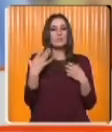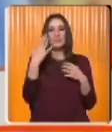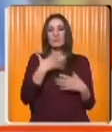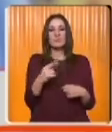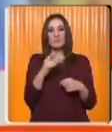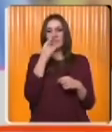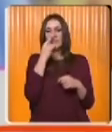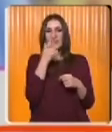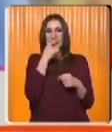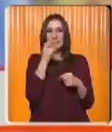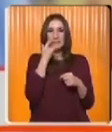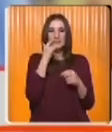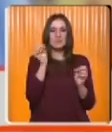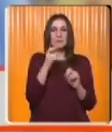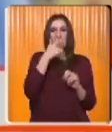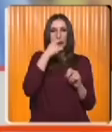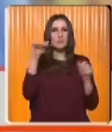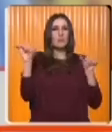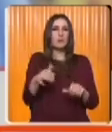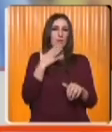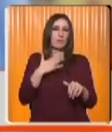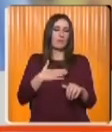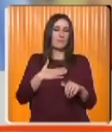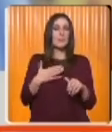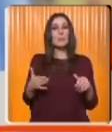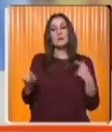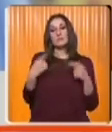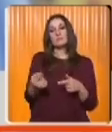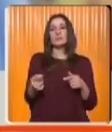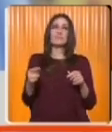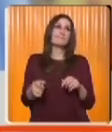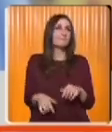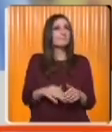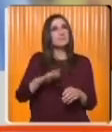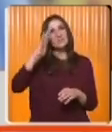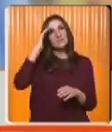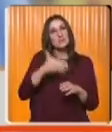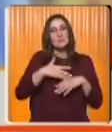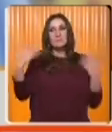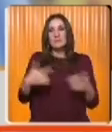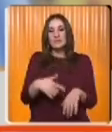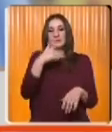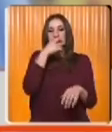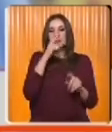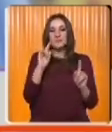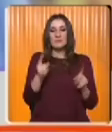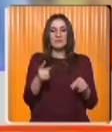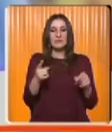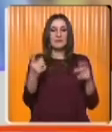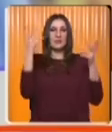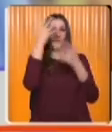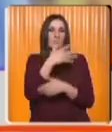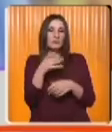de ver. Fui andar sem dentes com a prótese. Por fim, tive que começar a usar, porque começam os saídos